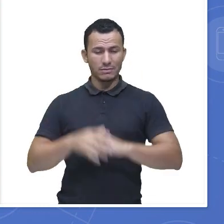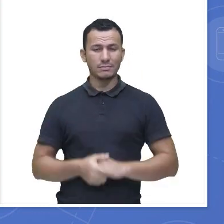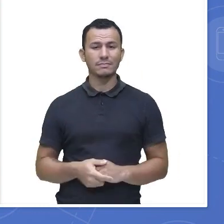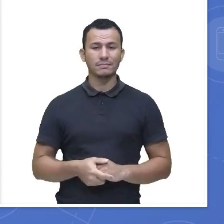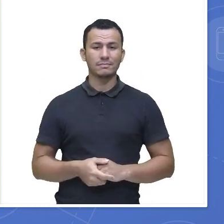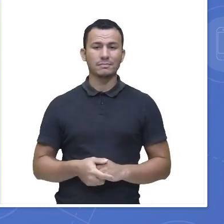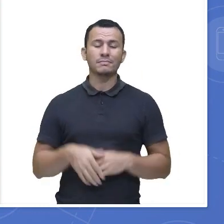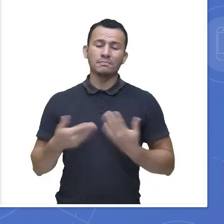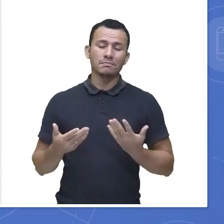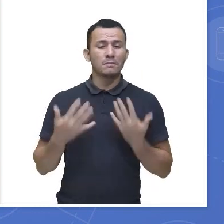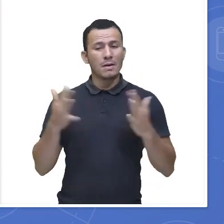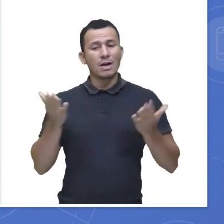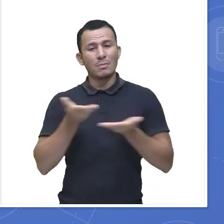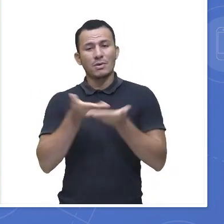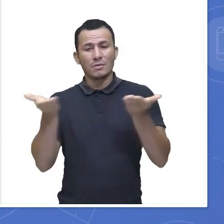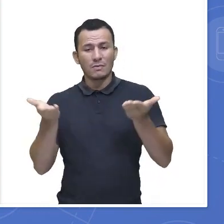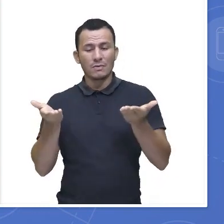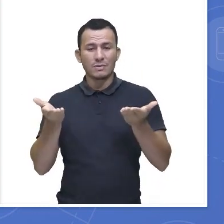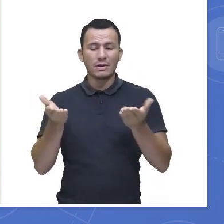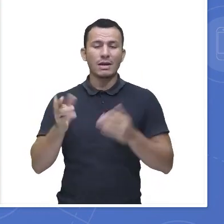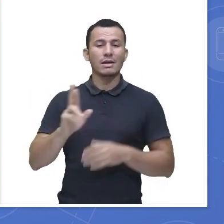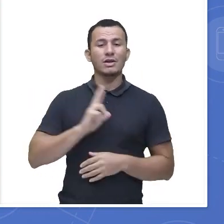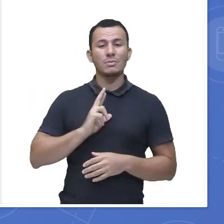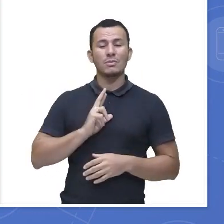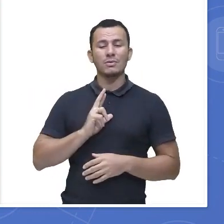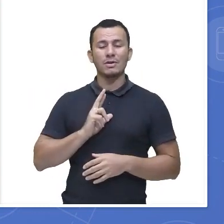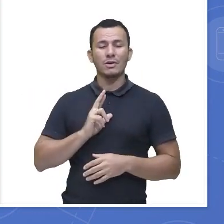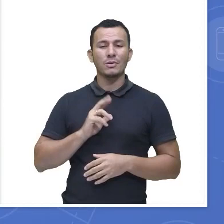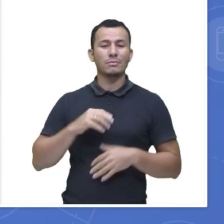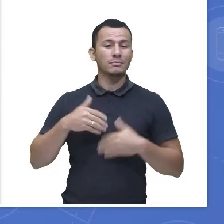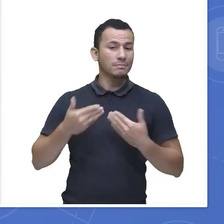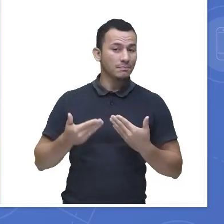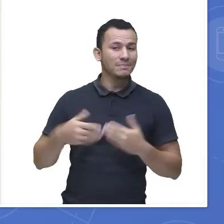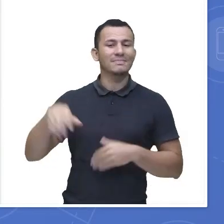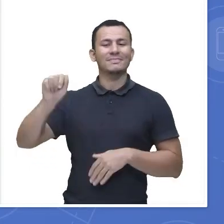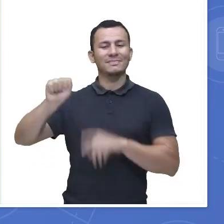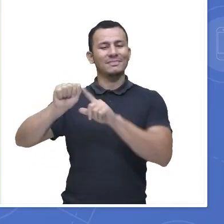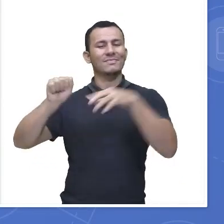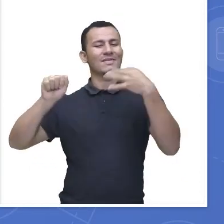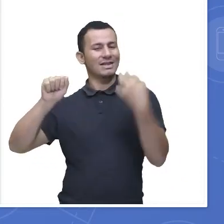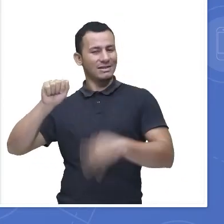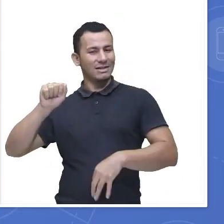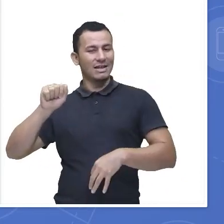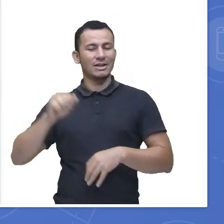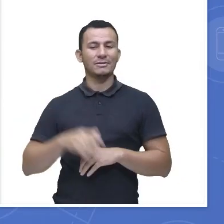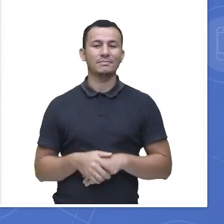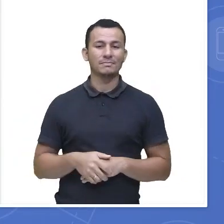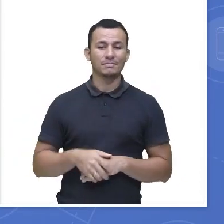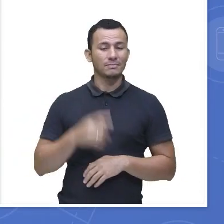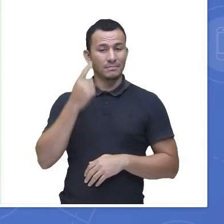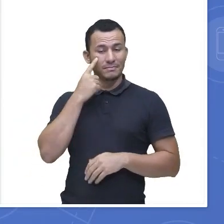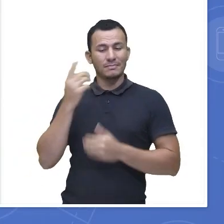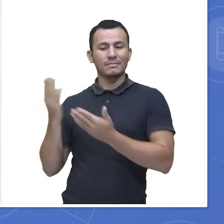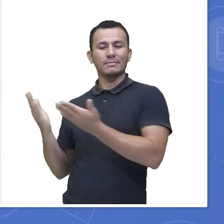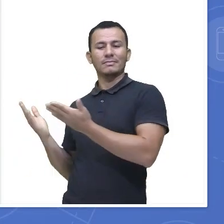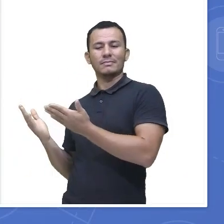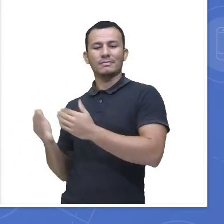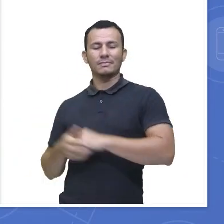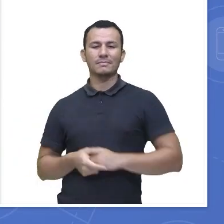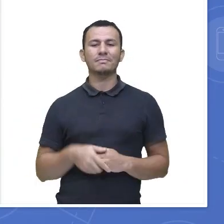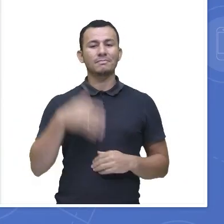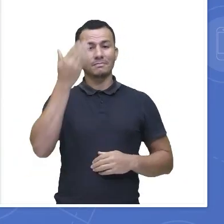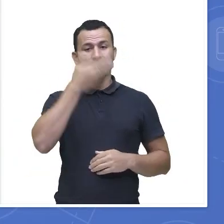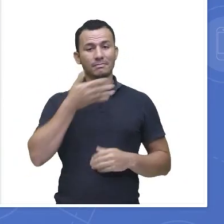vou parabenizar você que assinalou a alternativa A, né? Vamos colocar o nosso gabarito no A. Olha